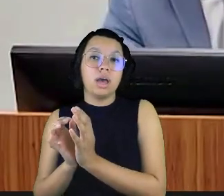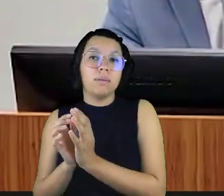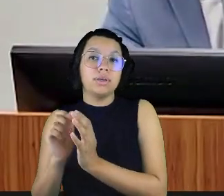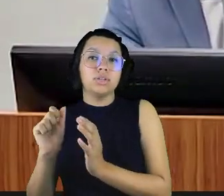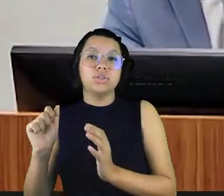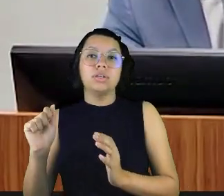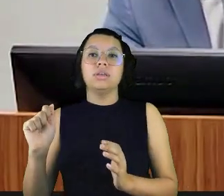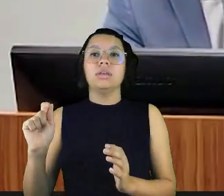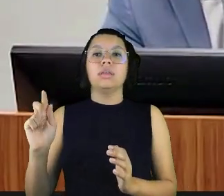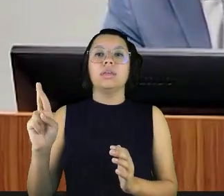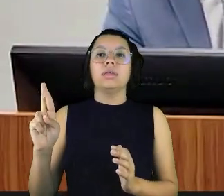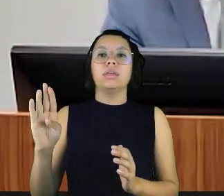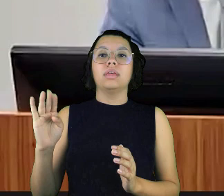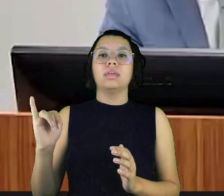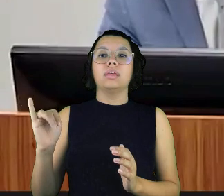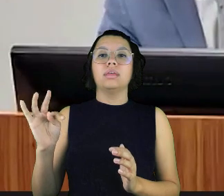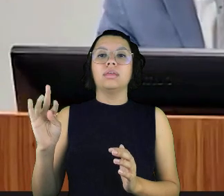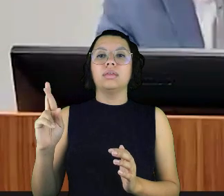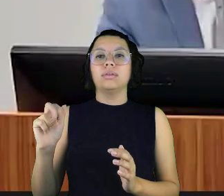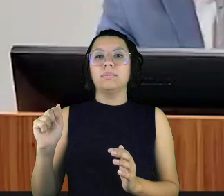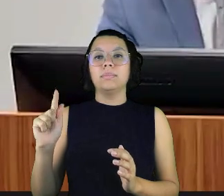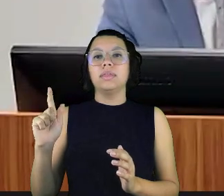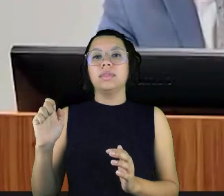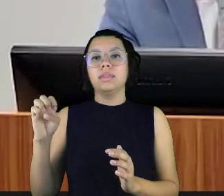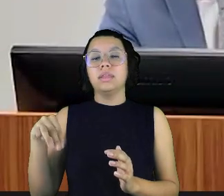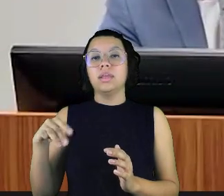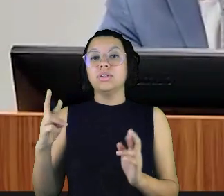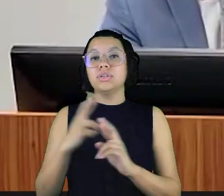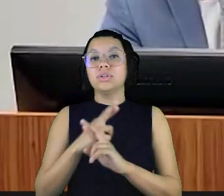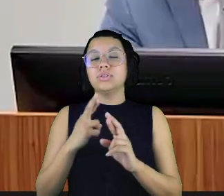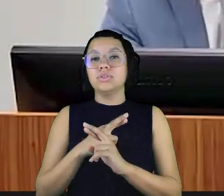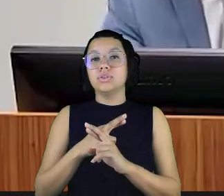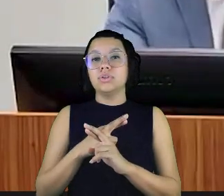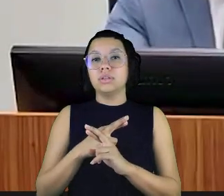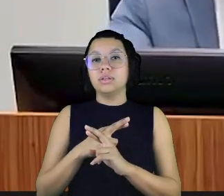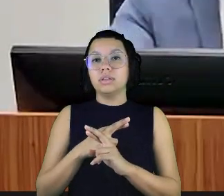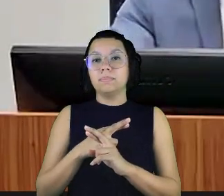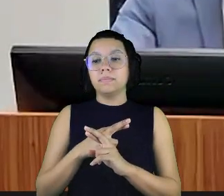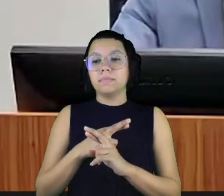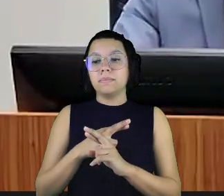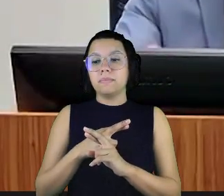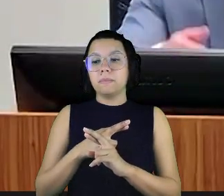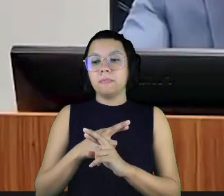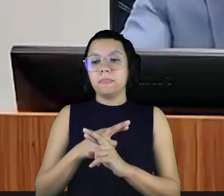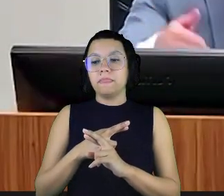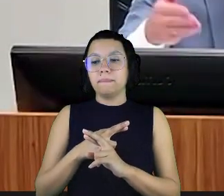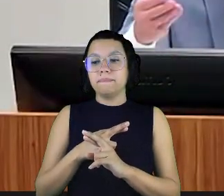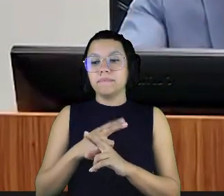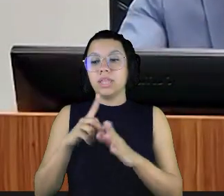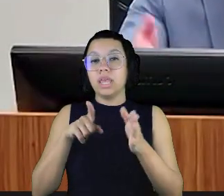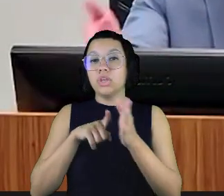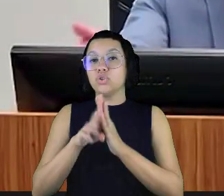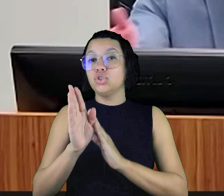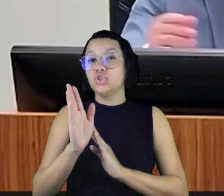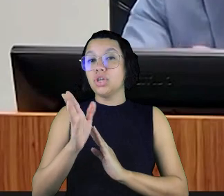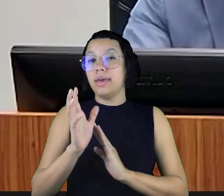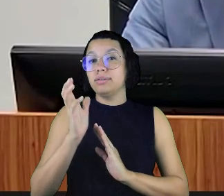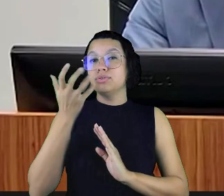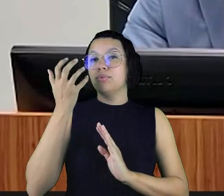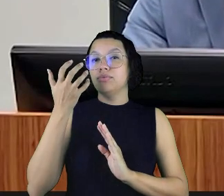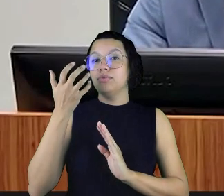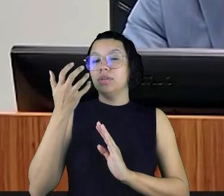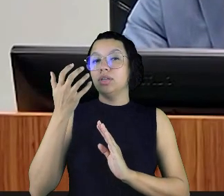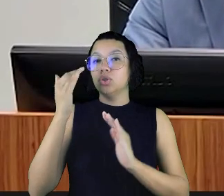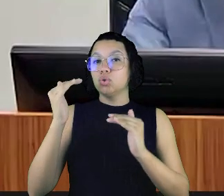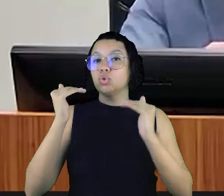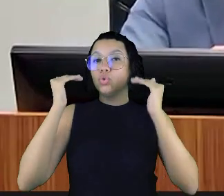liquidação de questões já resolvidas pelo Supremo, como, por exemplo, a glosa do ICMS, da base de